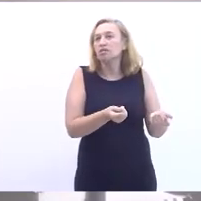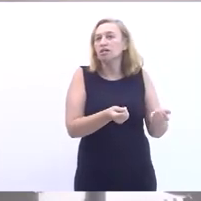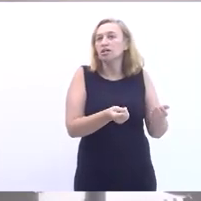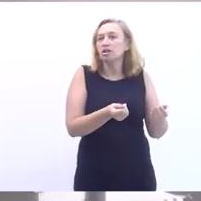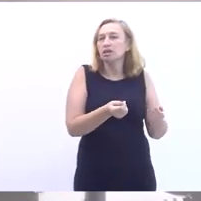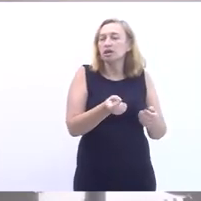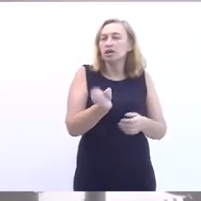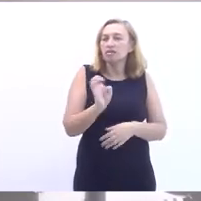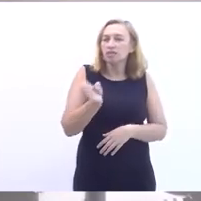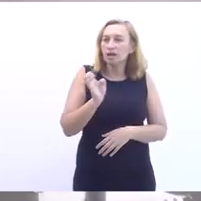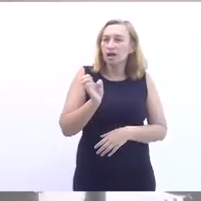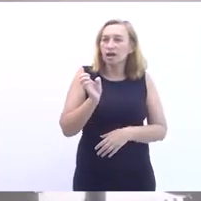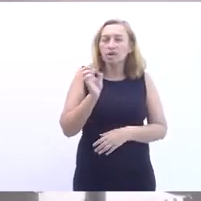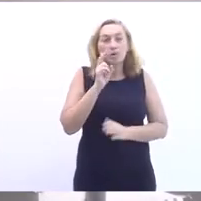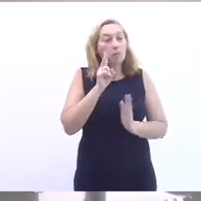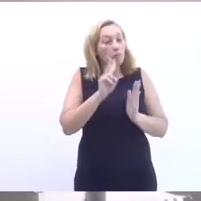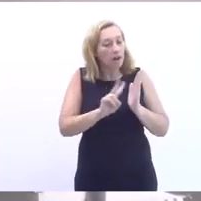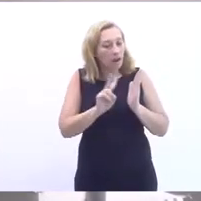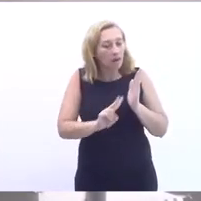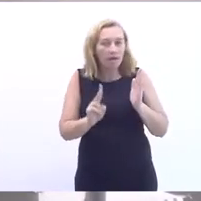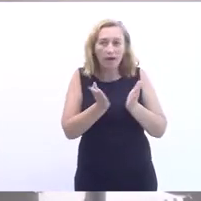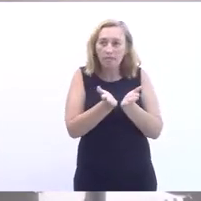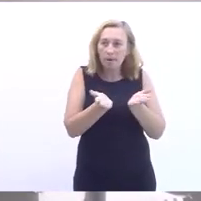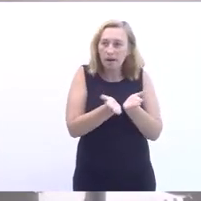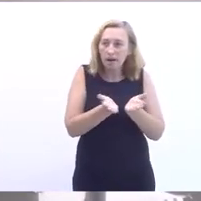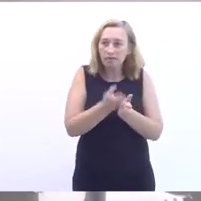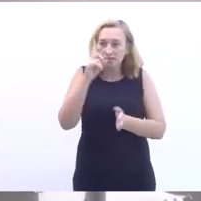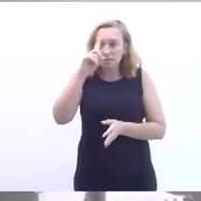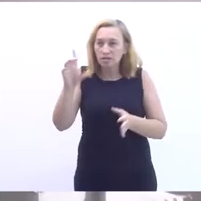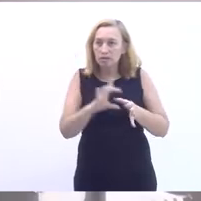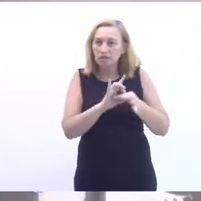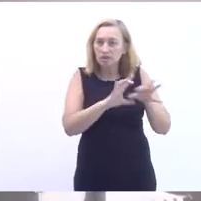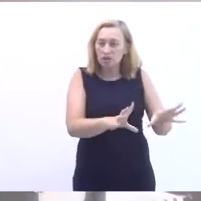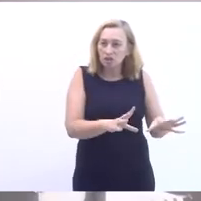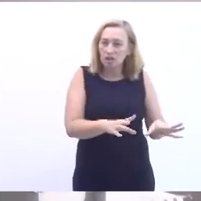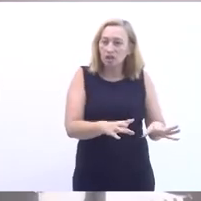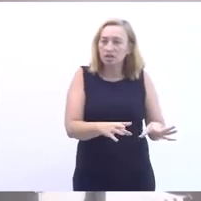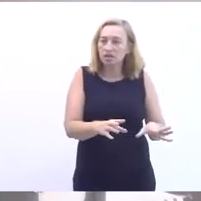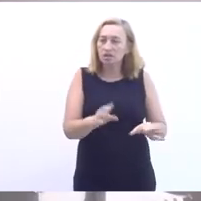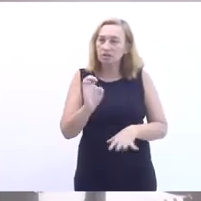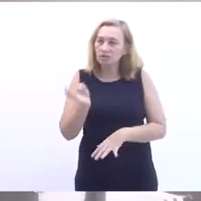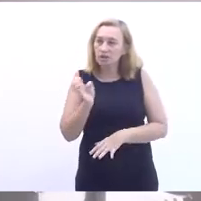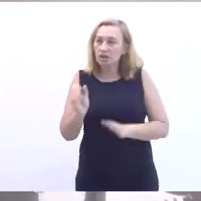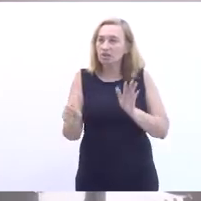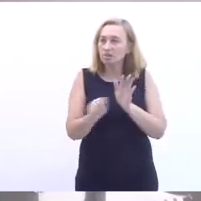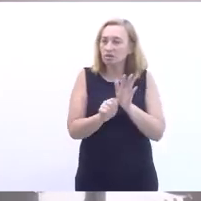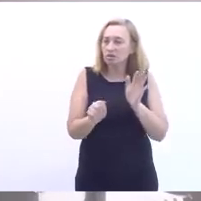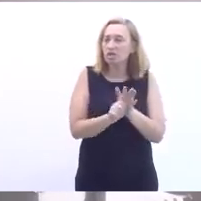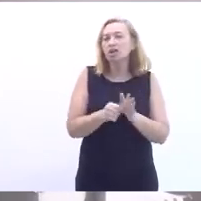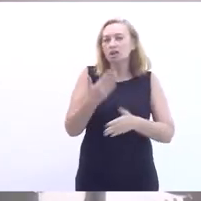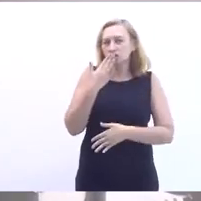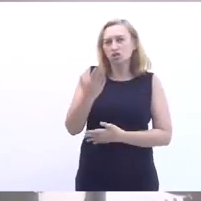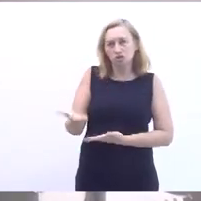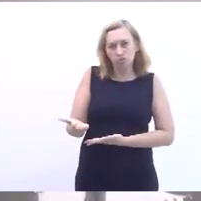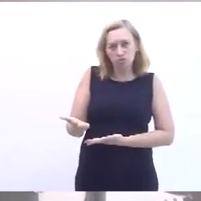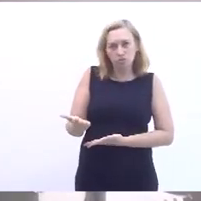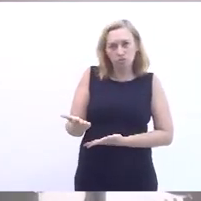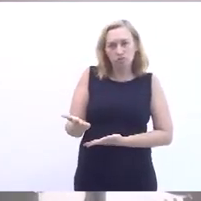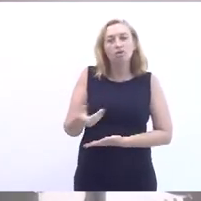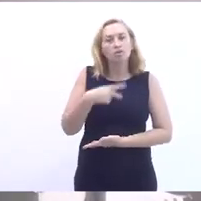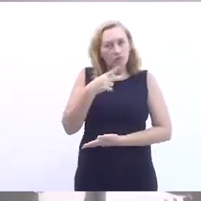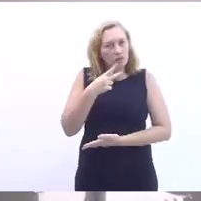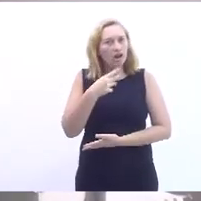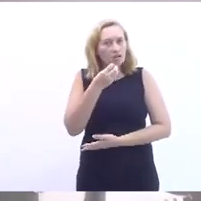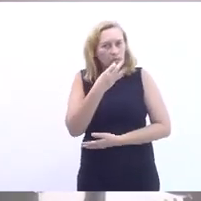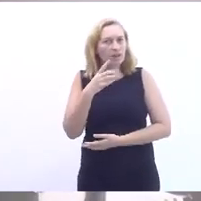madrugada para para deixar de ser e maconheiro coisas desse tipo então vejam como tem intercessão e